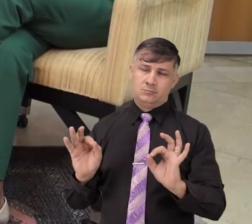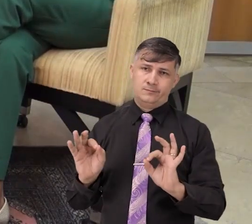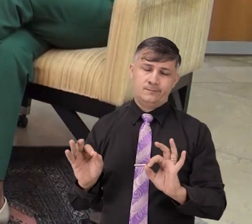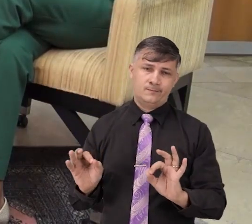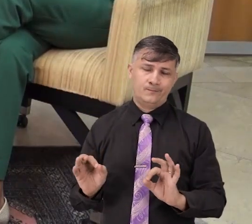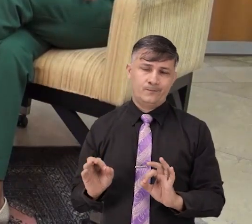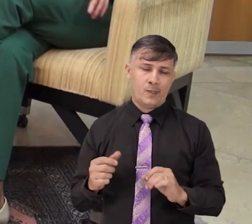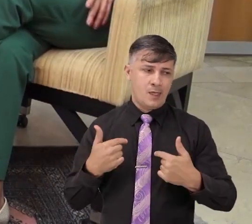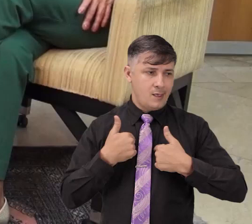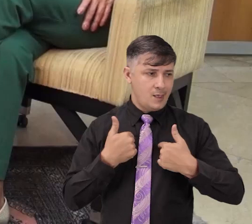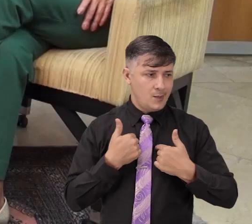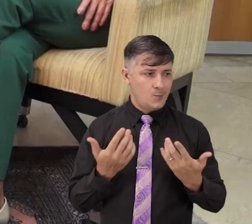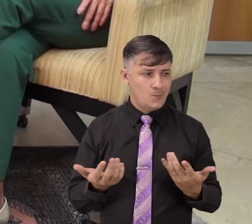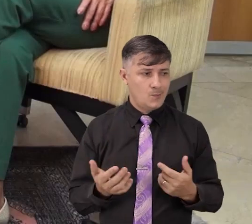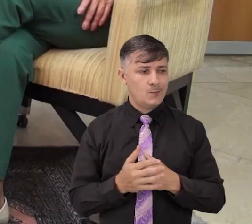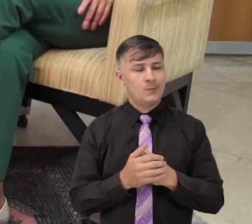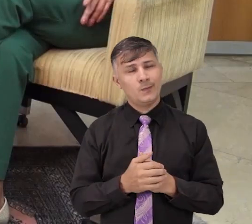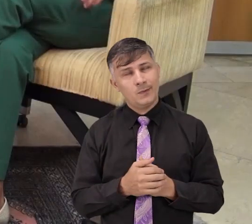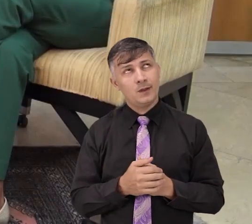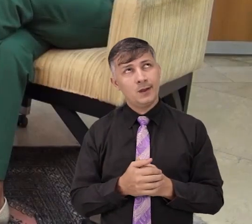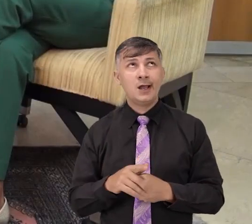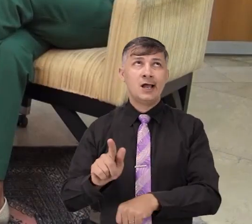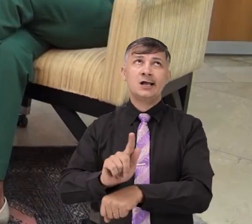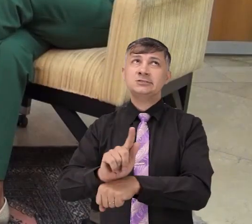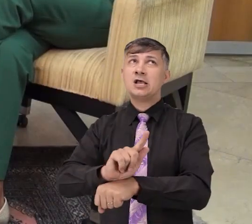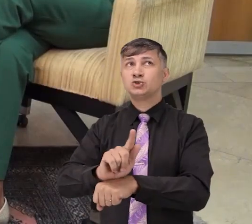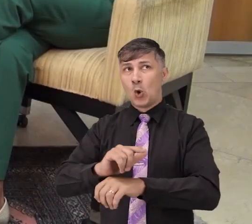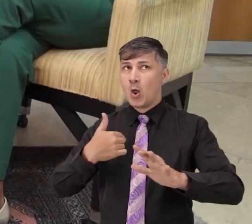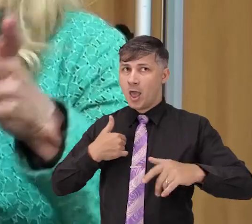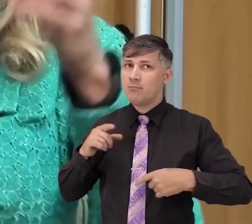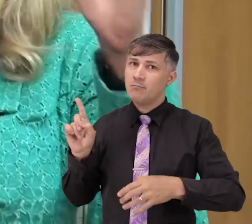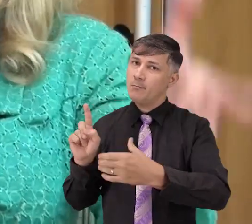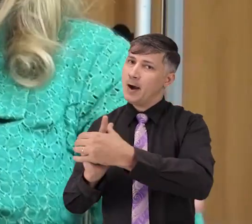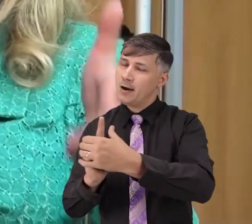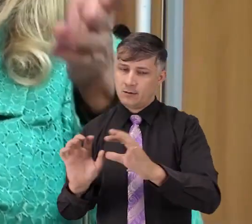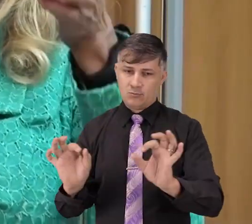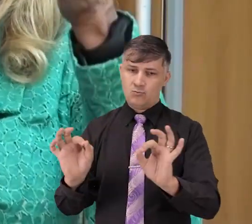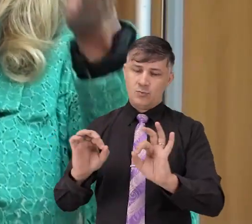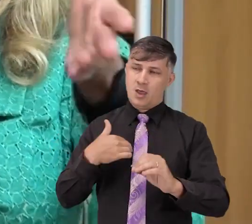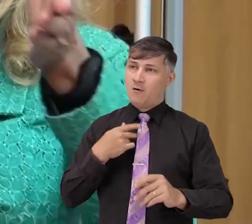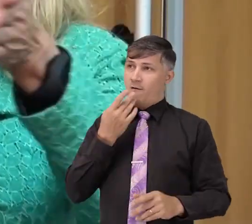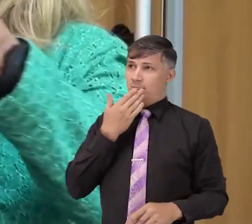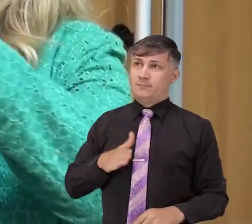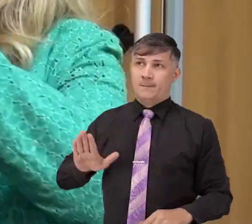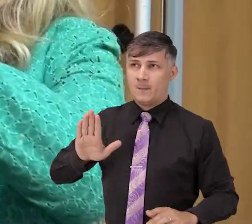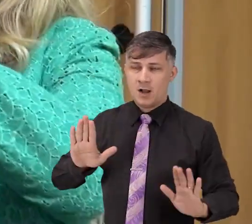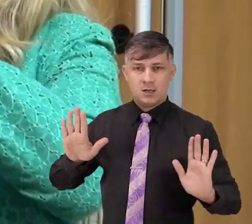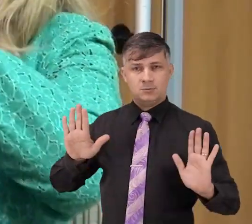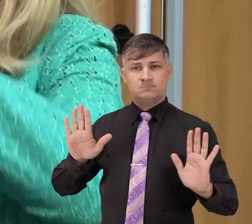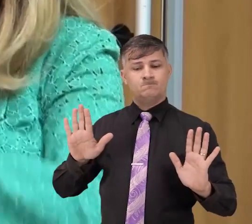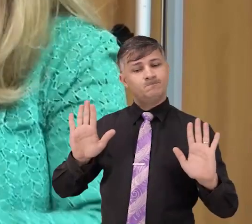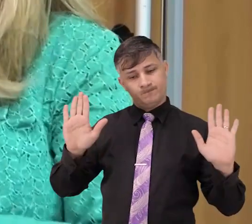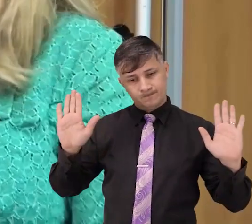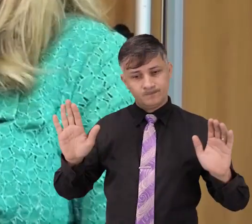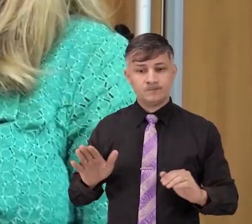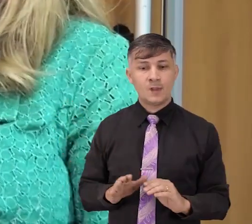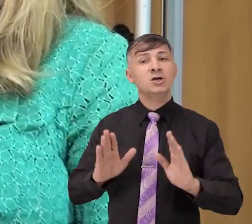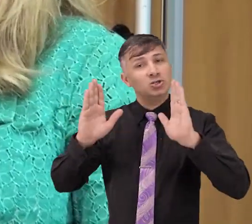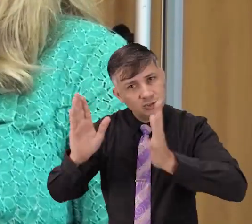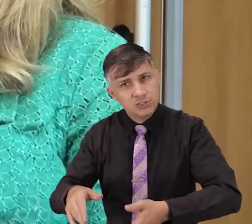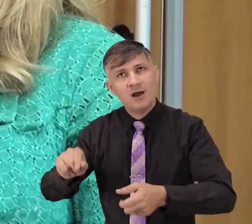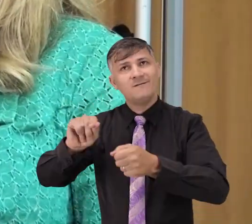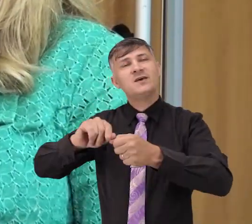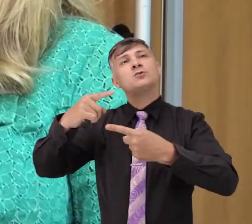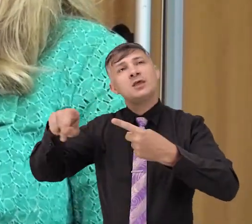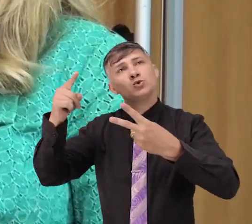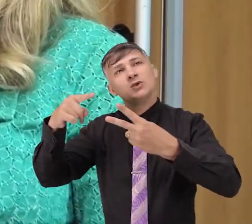da ordem. Sim, sim. Né? Então, eu não posso assim colocar, está sendo feito isto, mas eu sei que tem